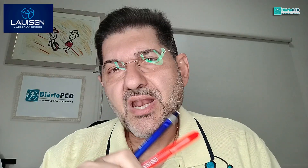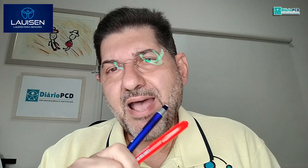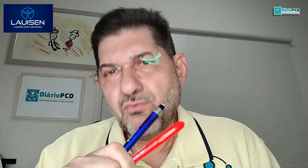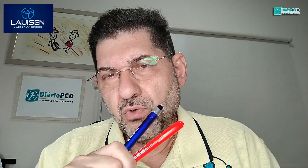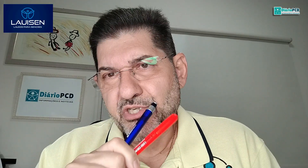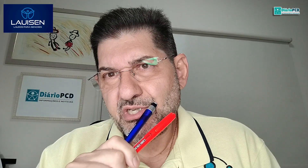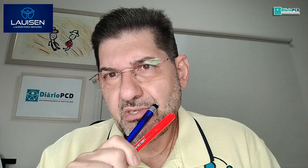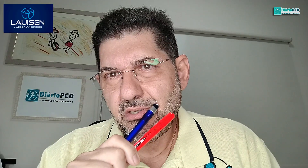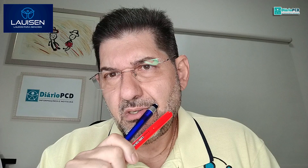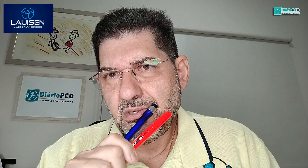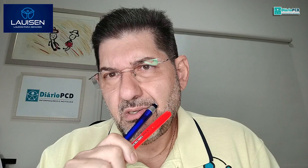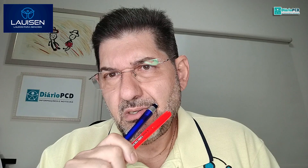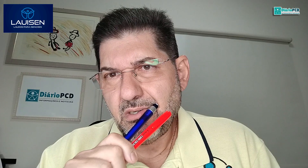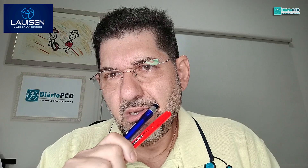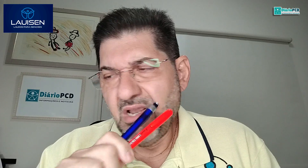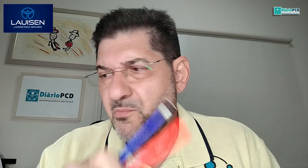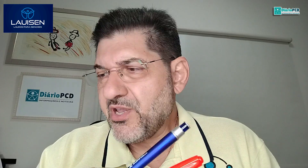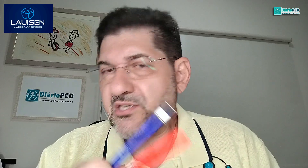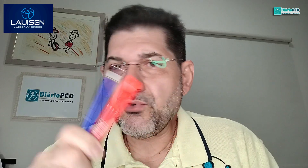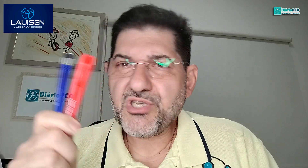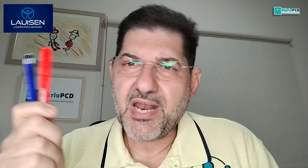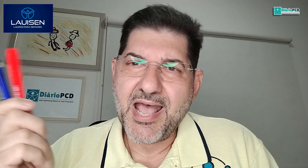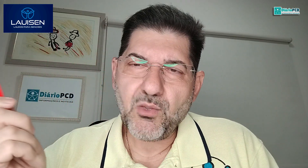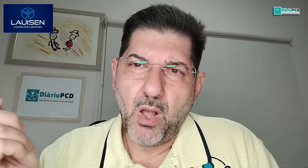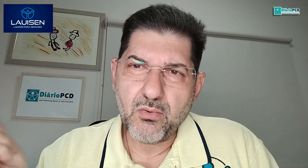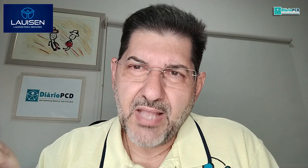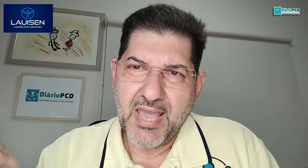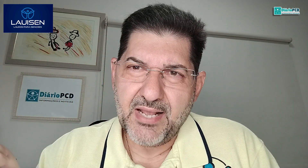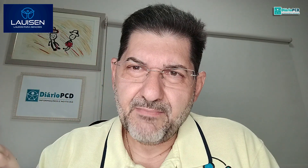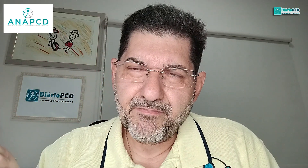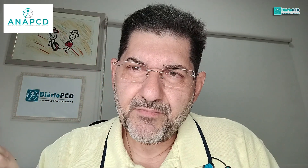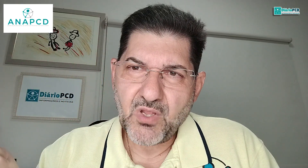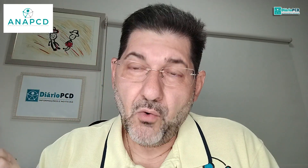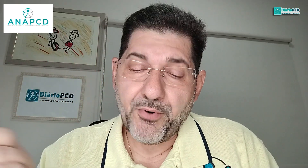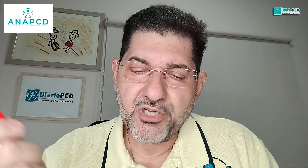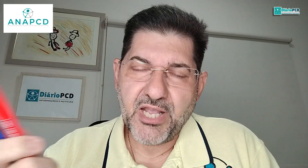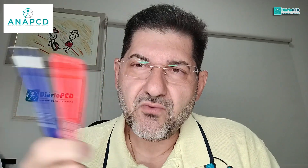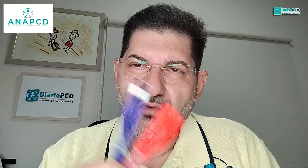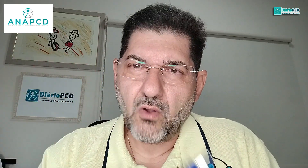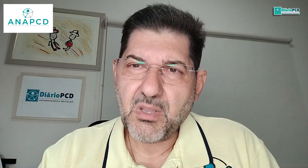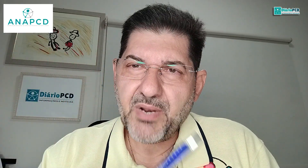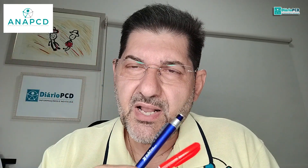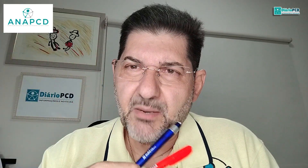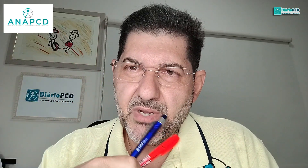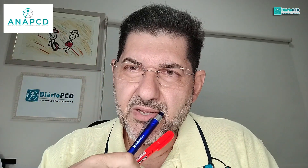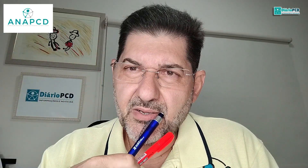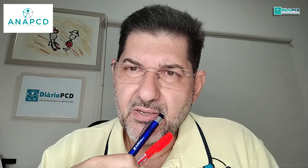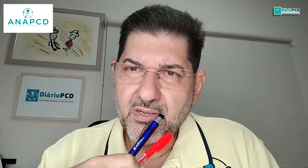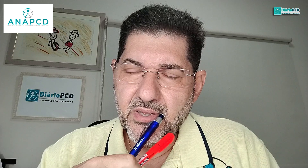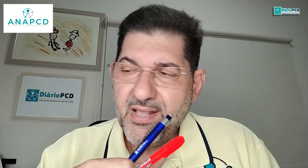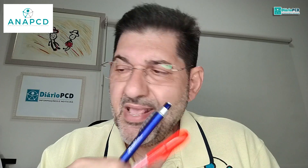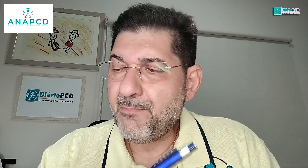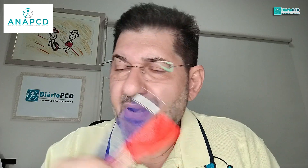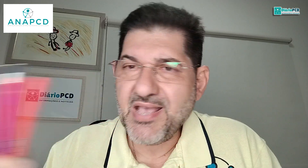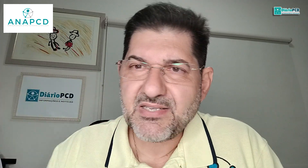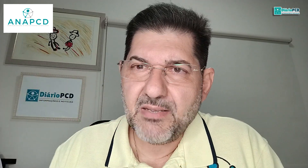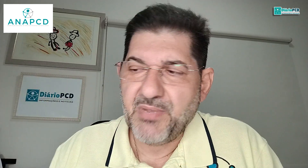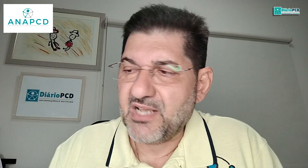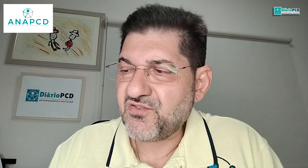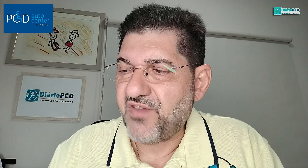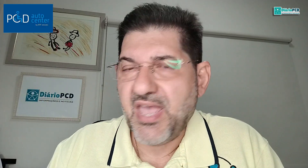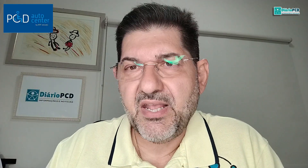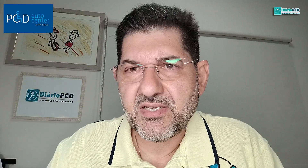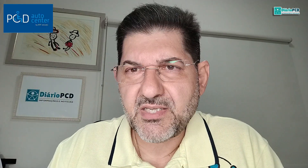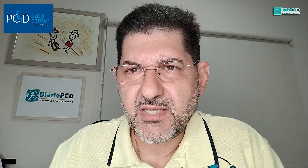alterado no Senado hoje. Porque se o Senado altera, o projeto volta para a Câmara. E a